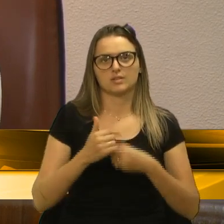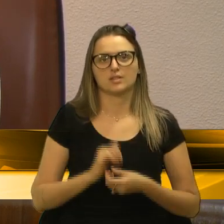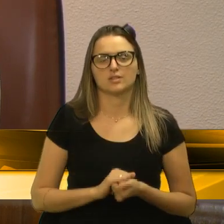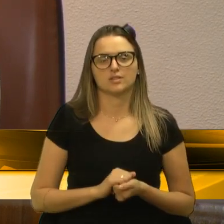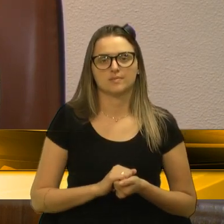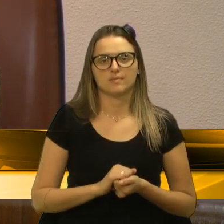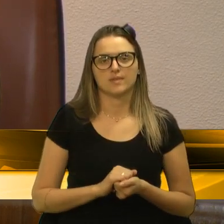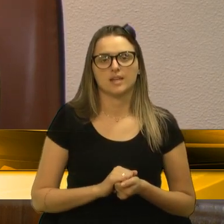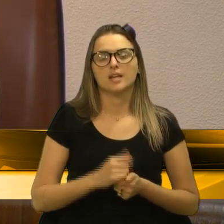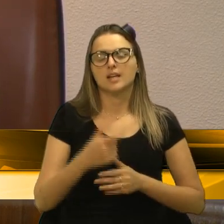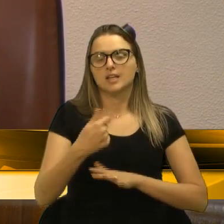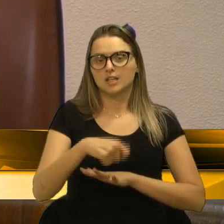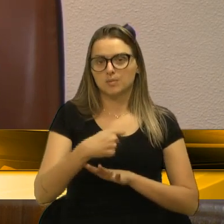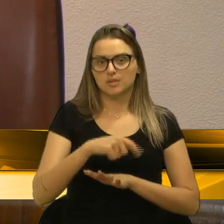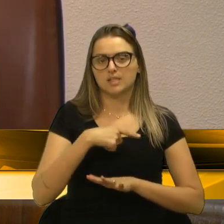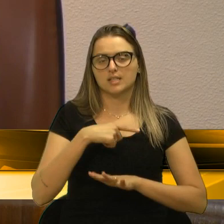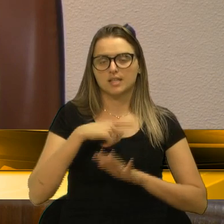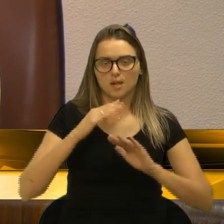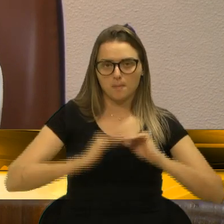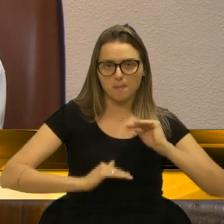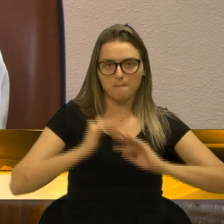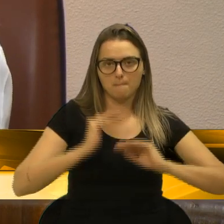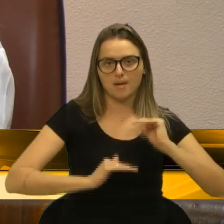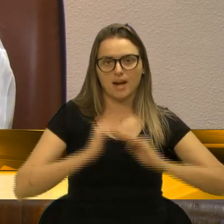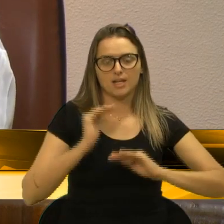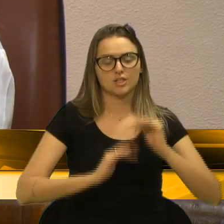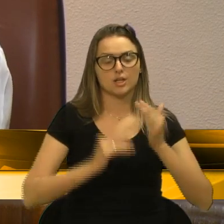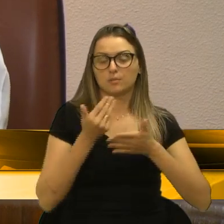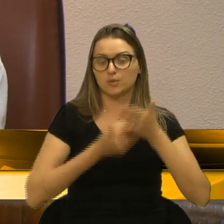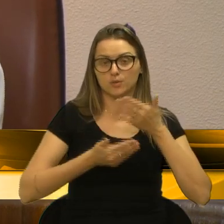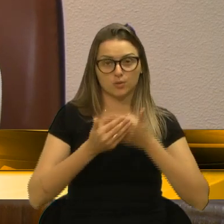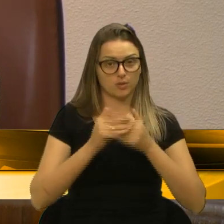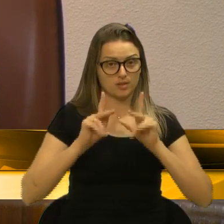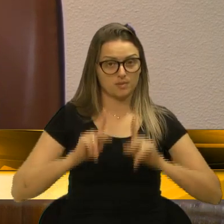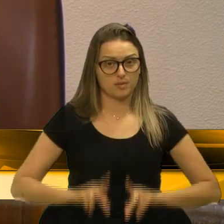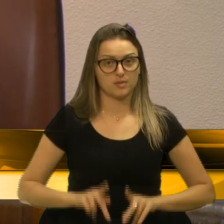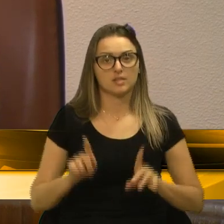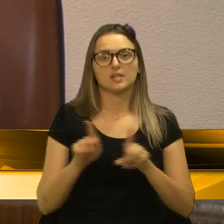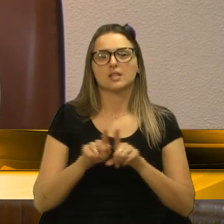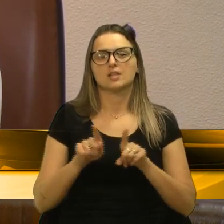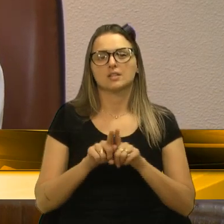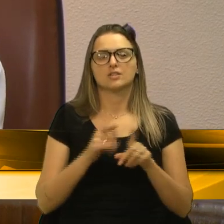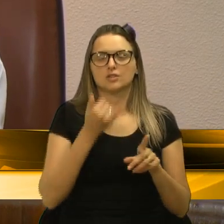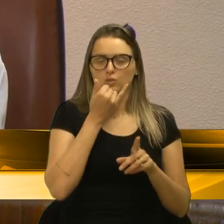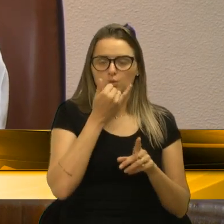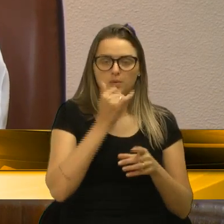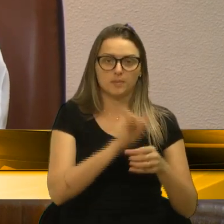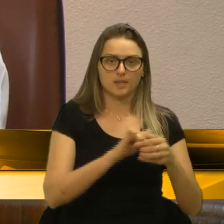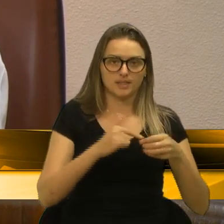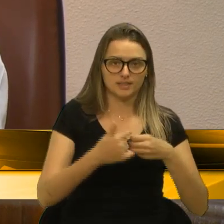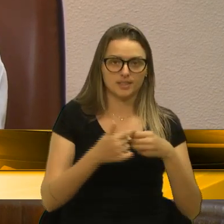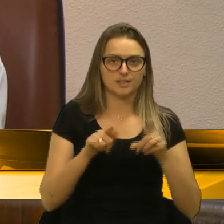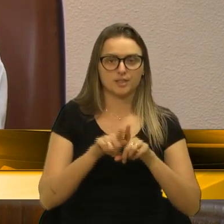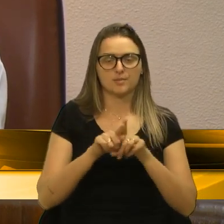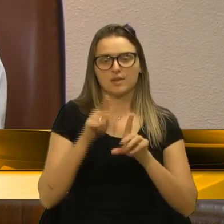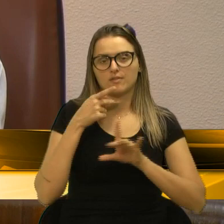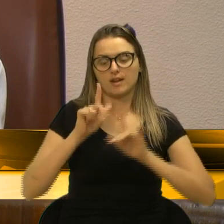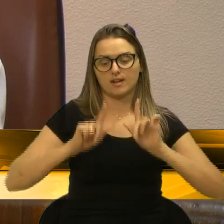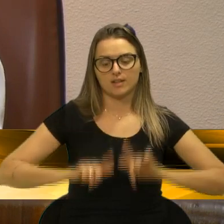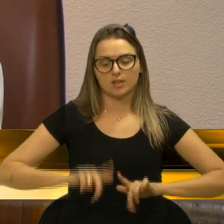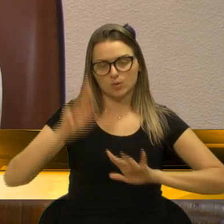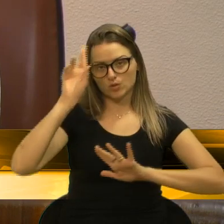que deve ser executada pelos munícipes e impõe que a gestão